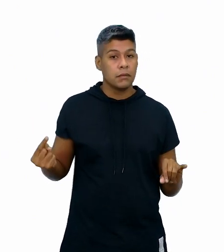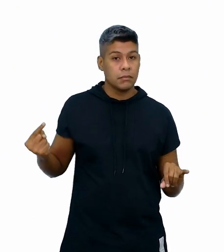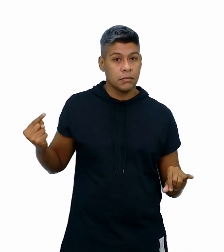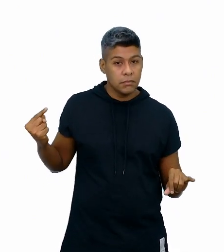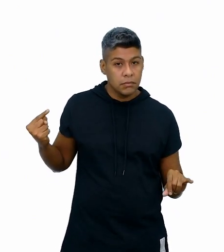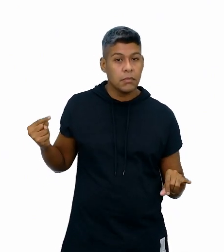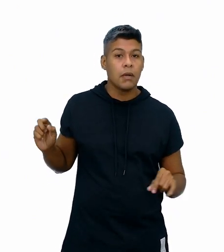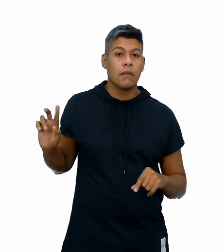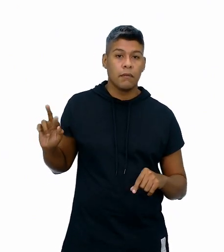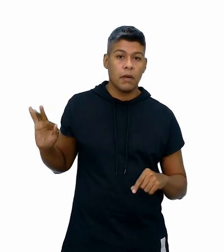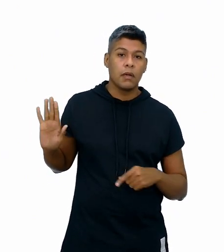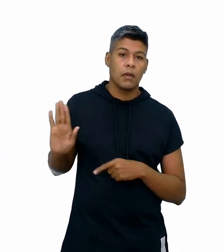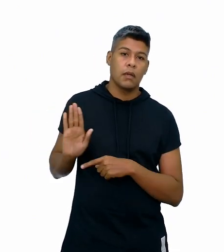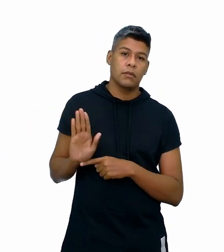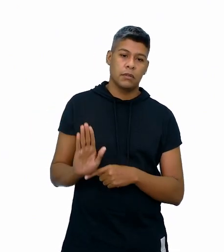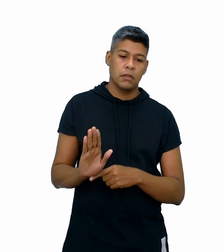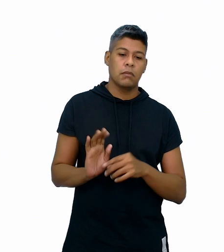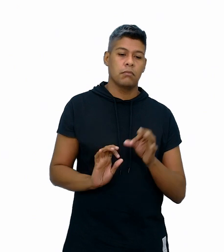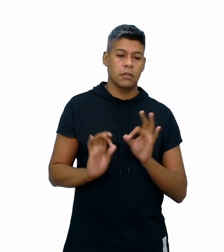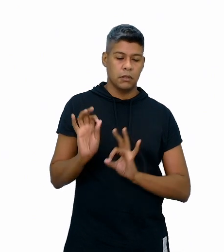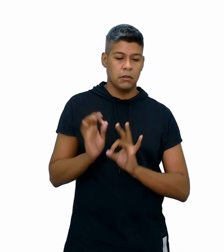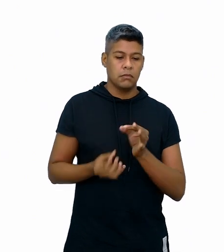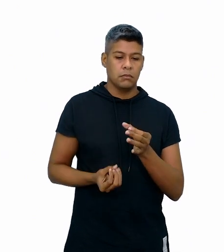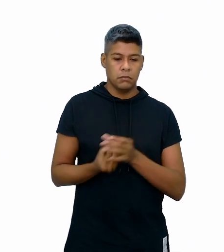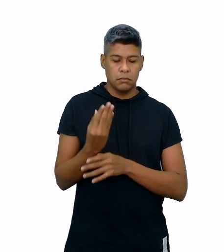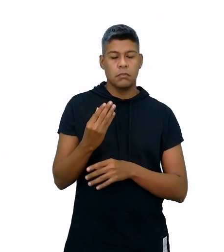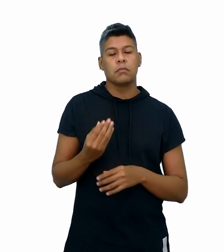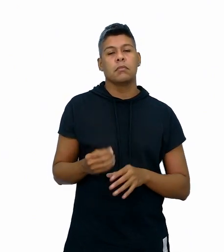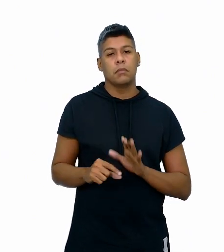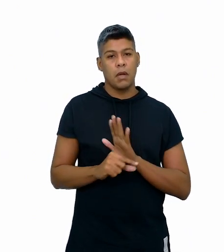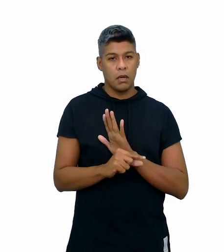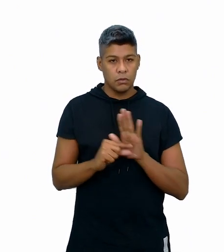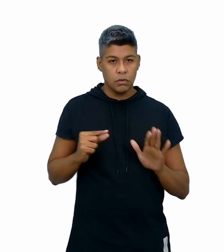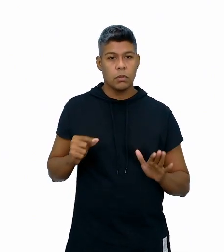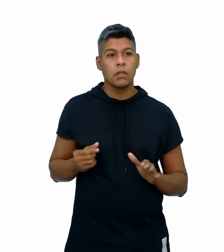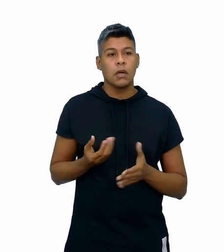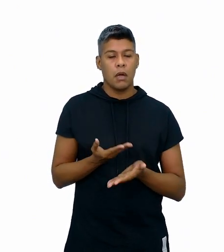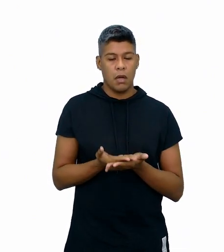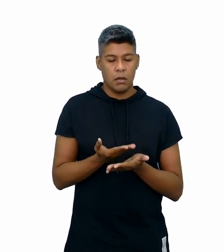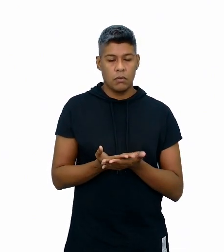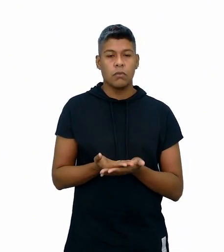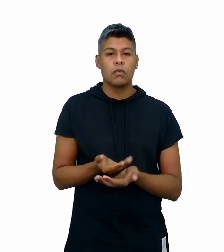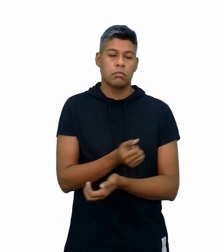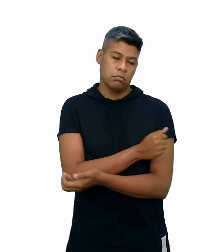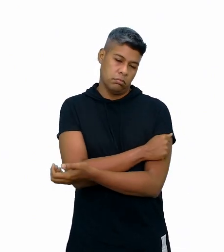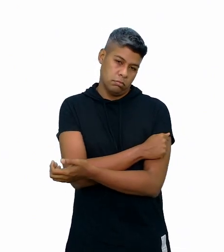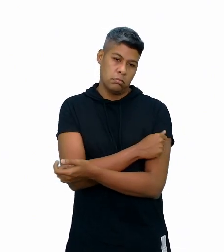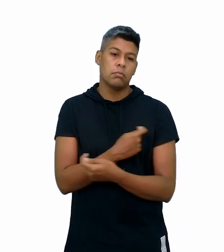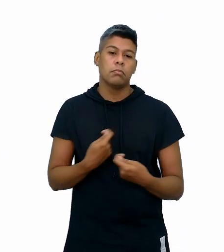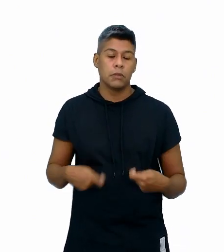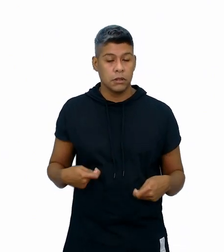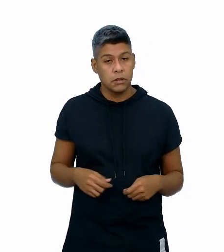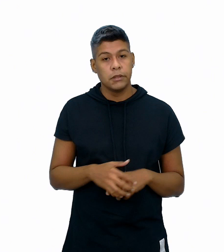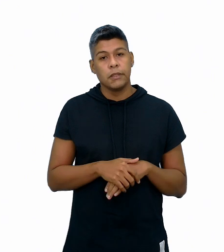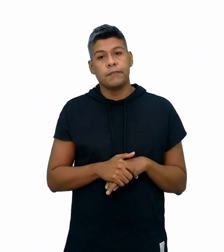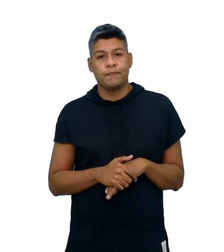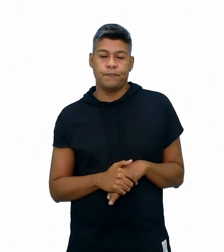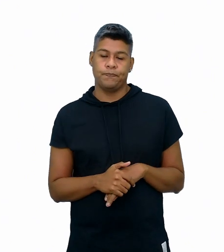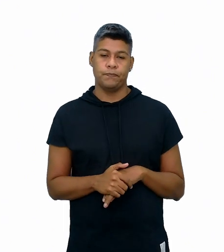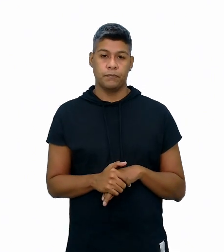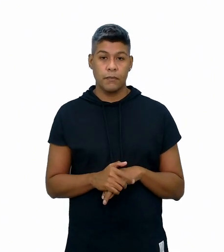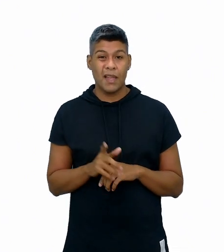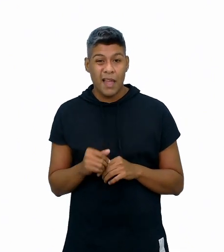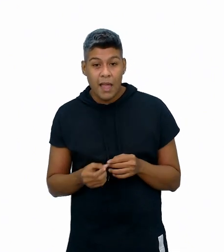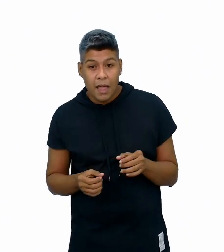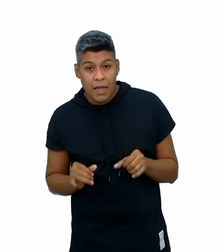vai auxiliar o planejamento dessa produção de autoria que os estudantes precisam realizar, né? Não é uma situação